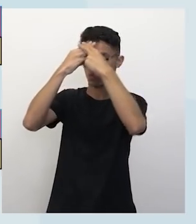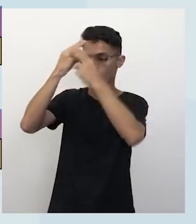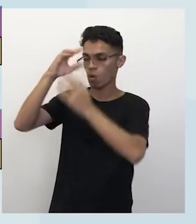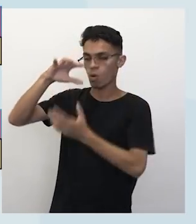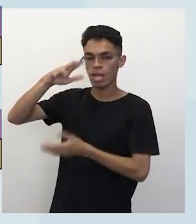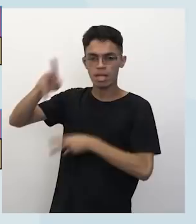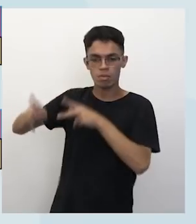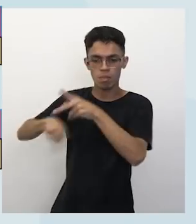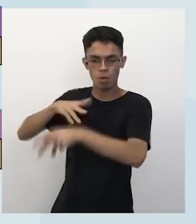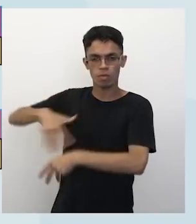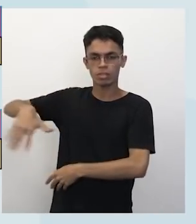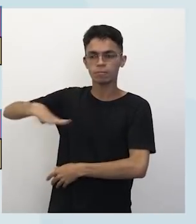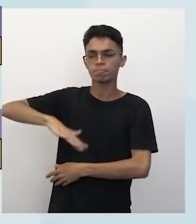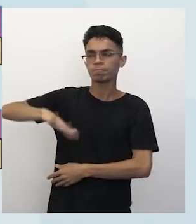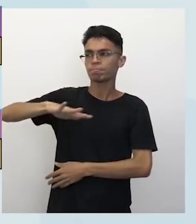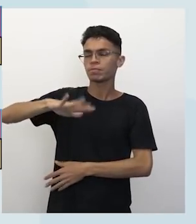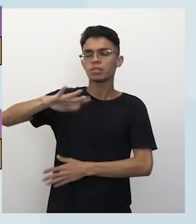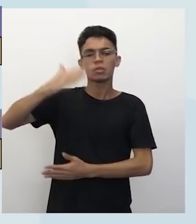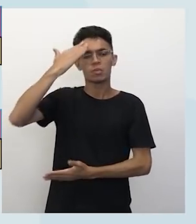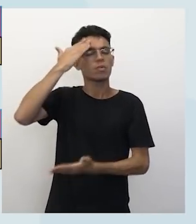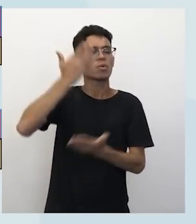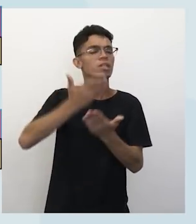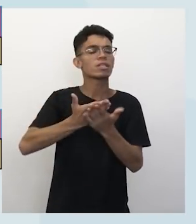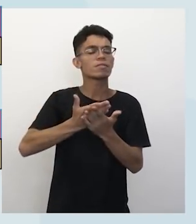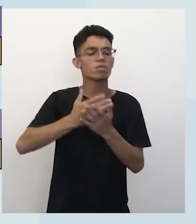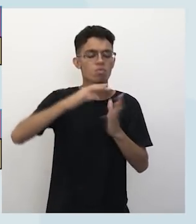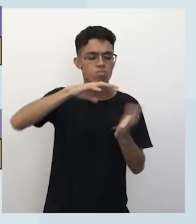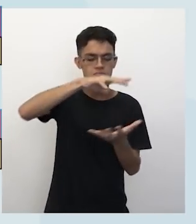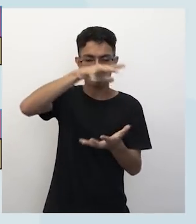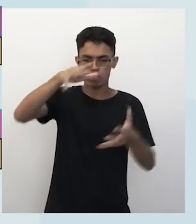lá. E hoje, eles estão no